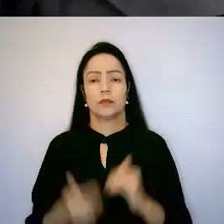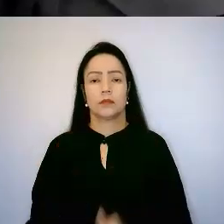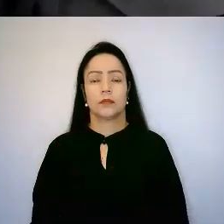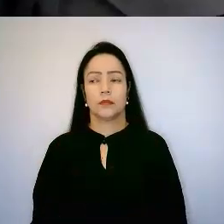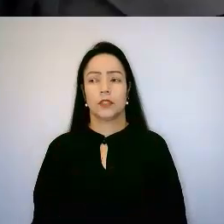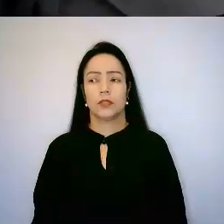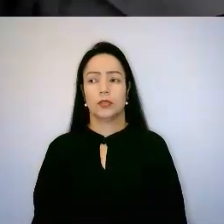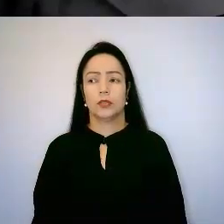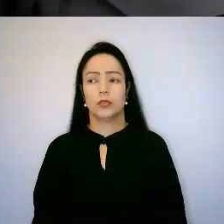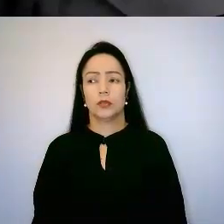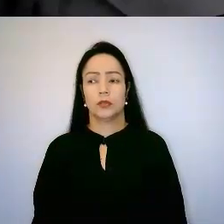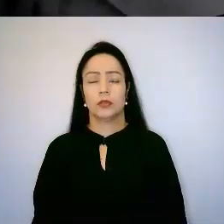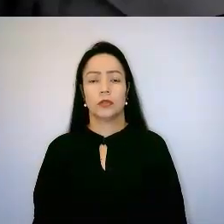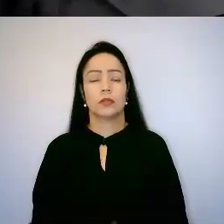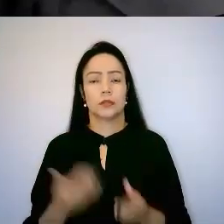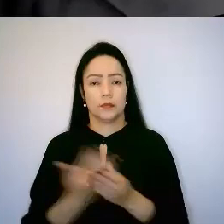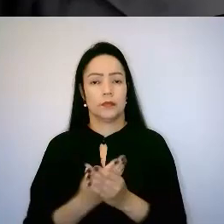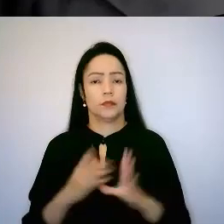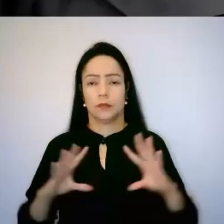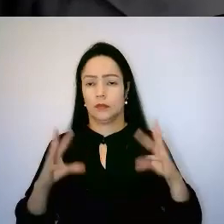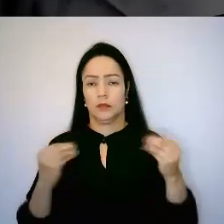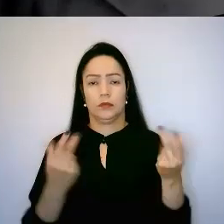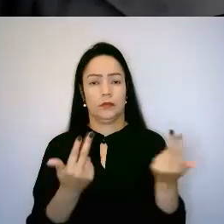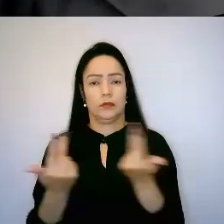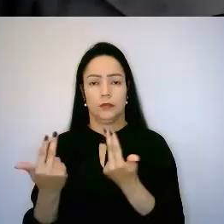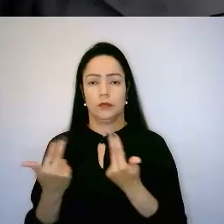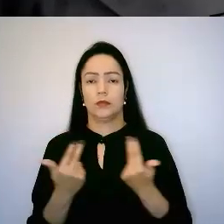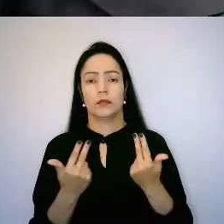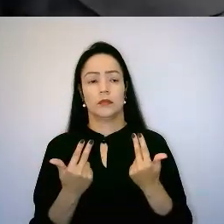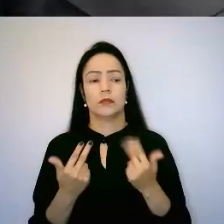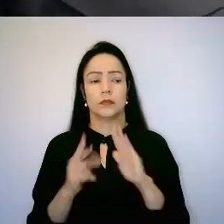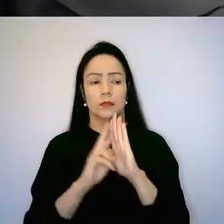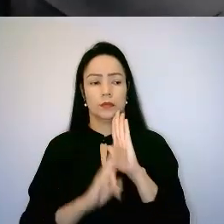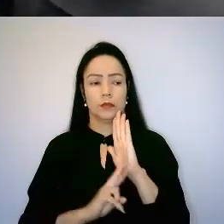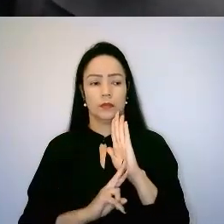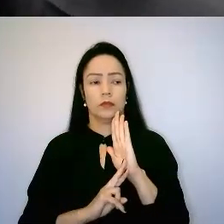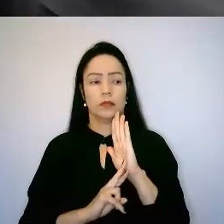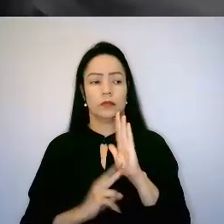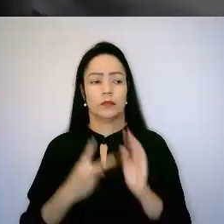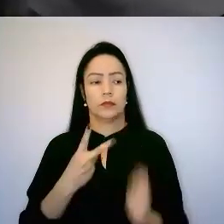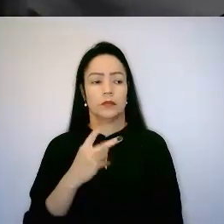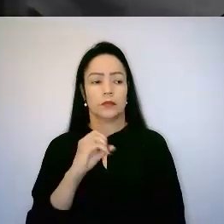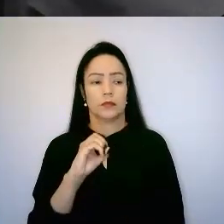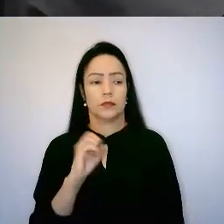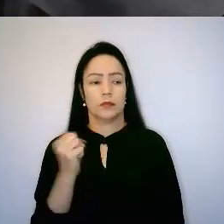julgado a unanimidade nos termos do voto do relator na sequência número 208